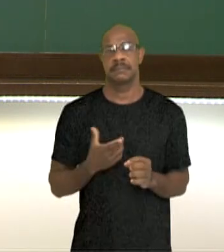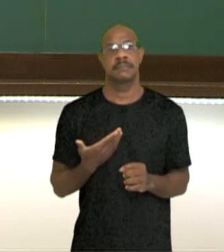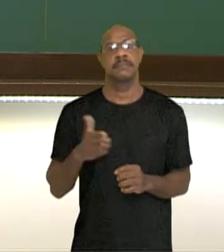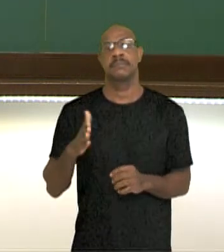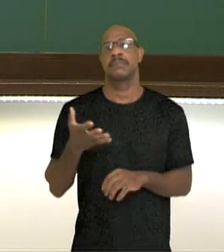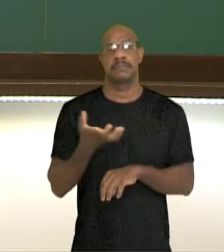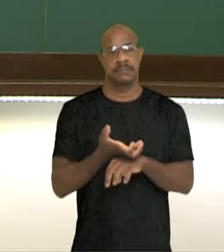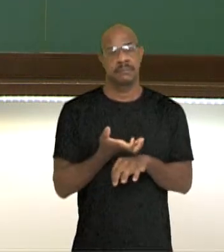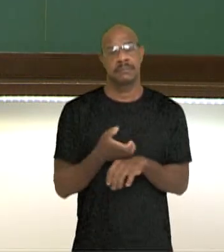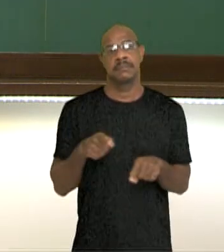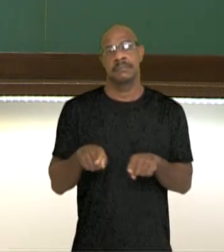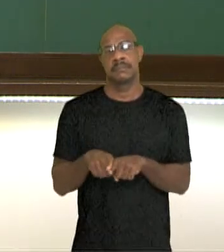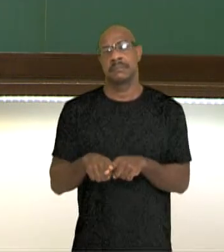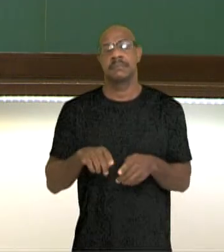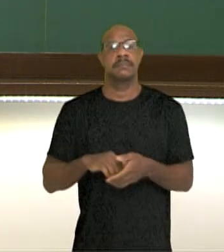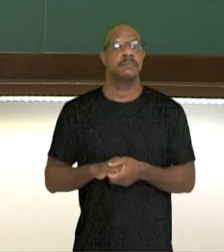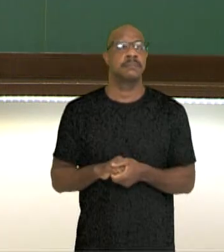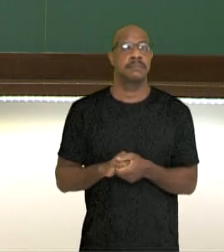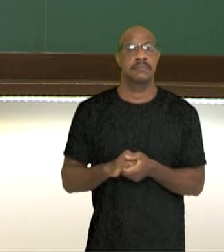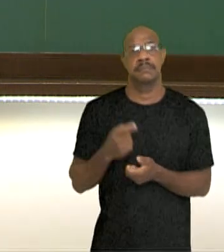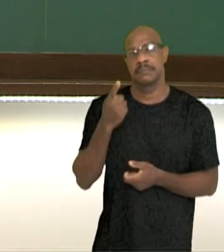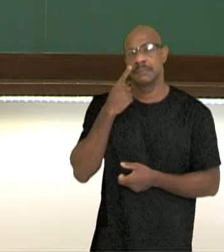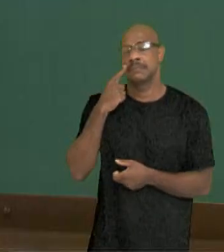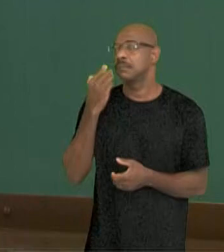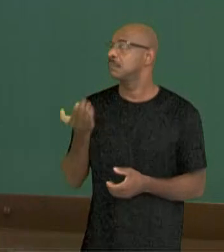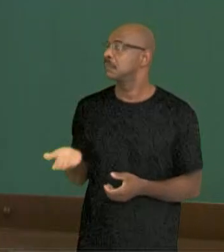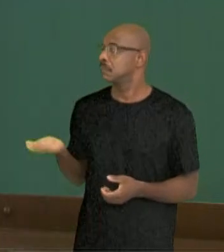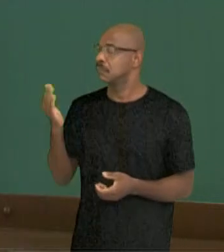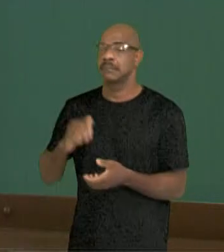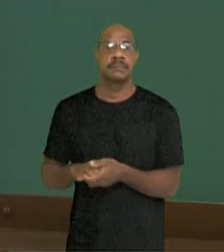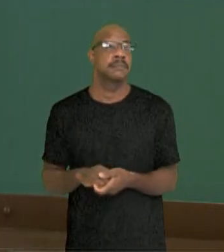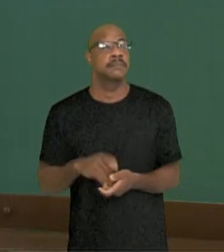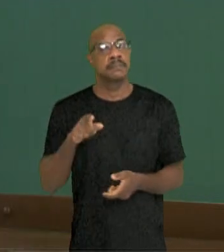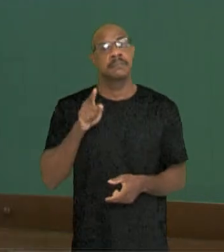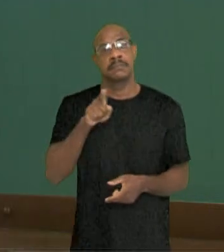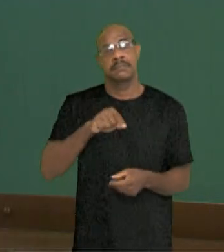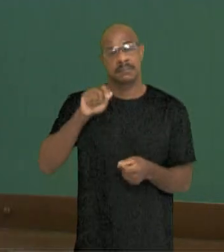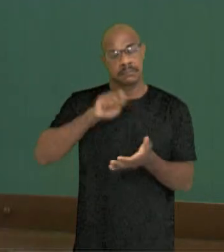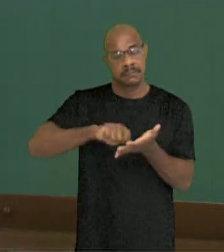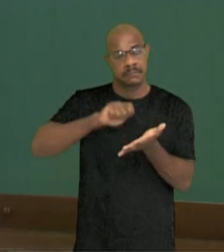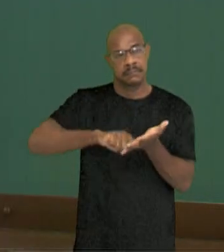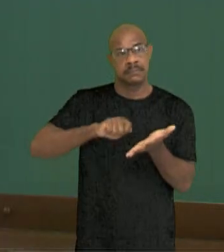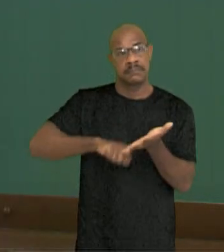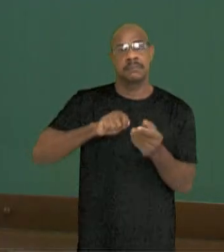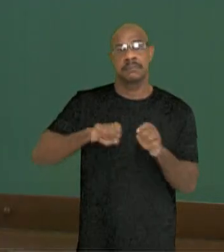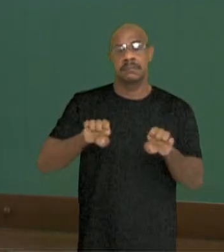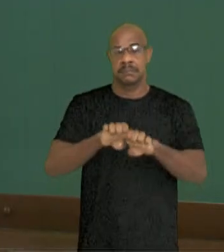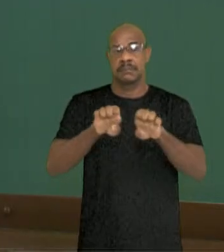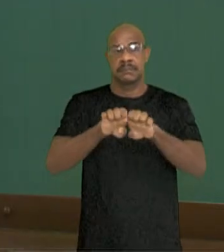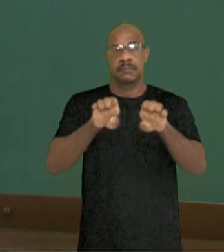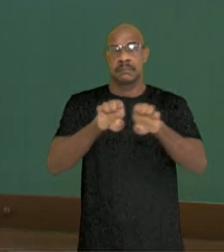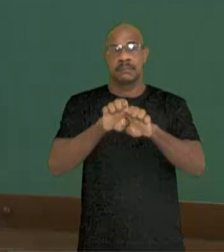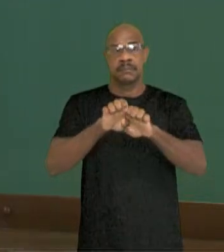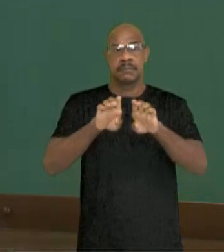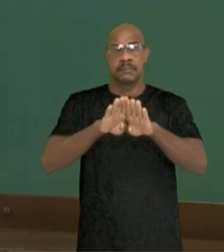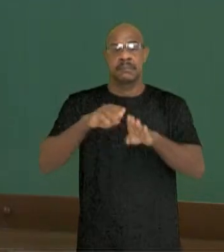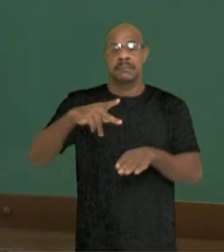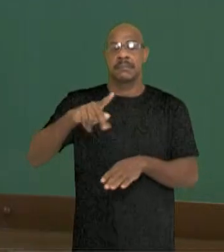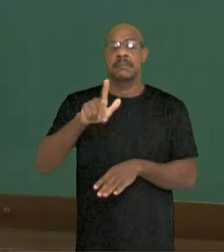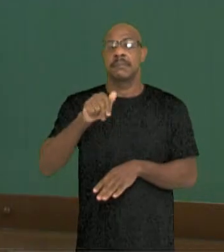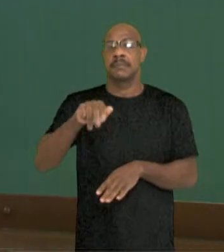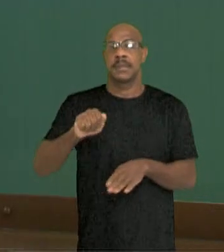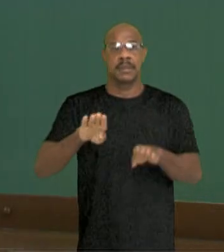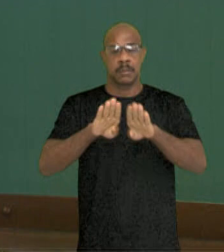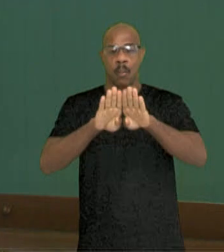Confere comigo aqui a solução desta questão. É para você escrever a fórmula estrutural plana e aí